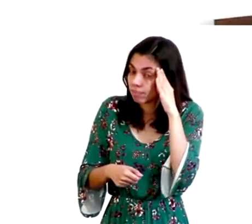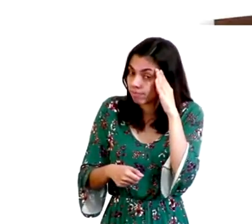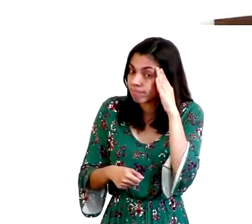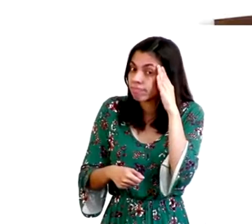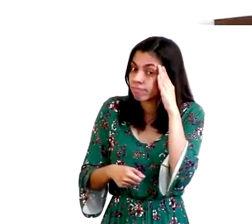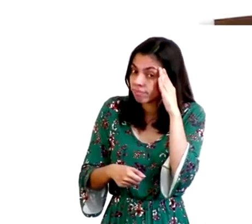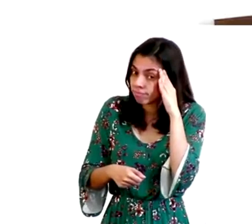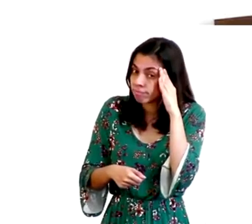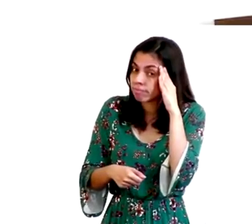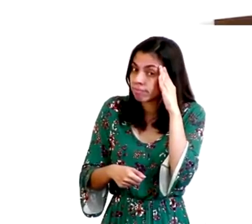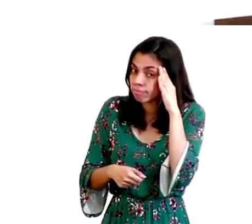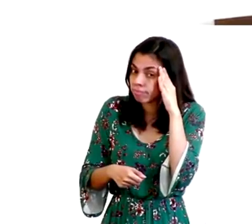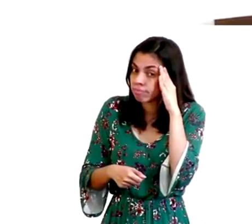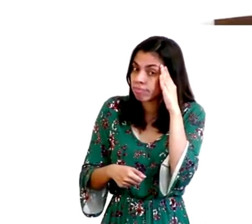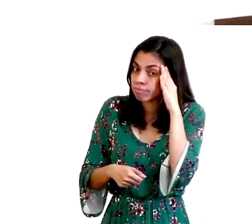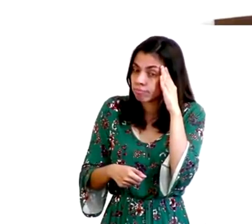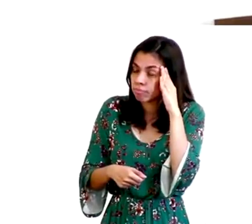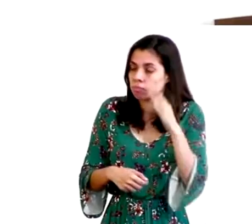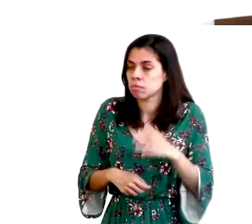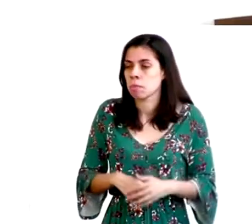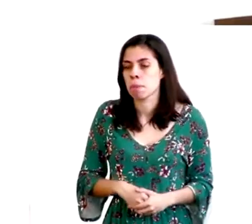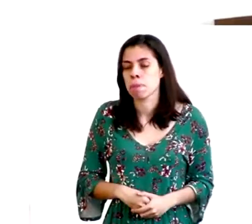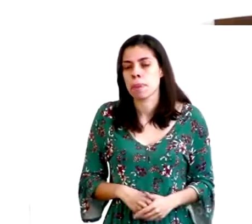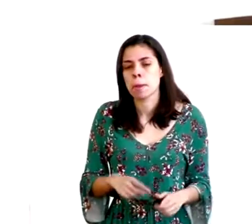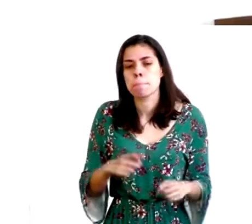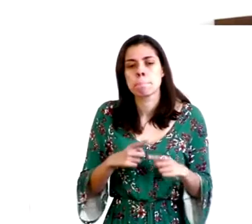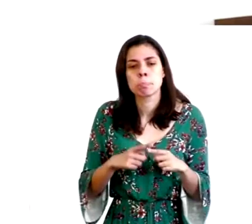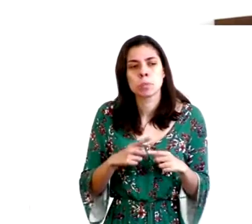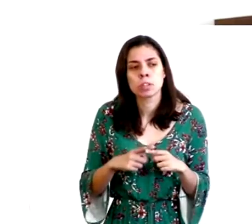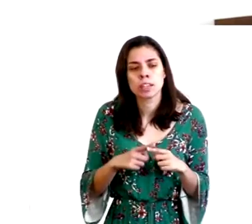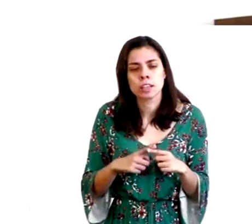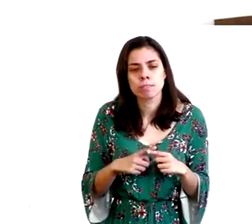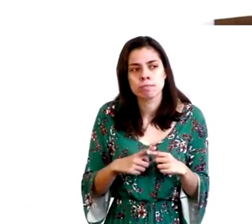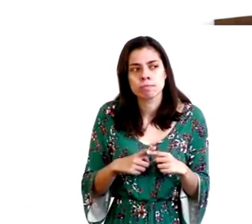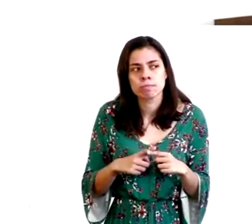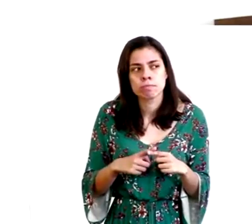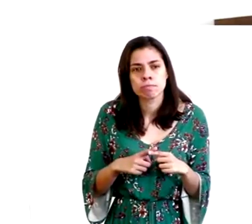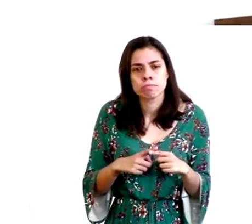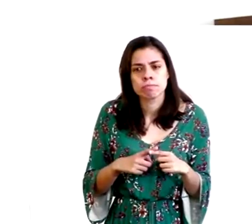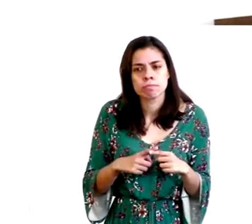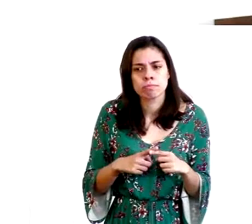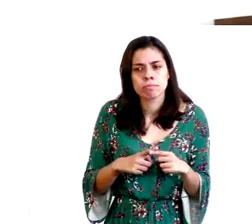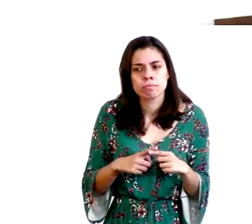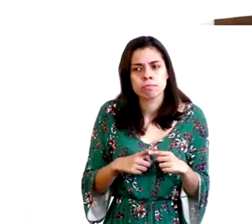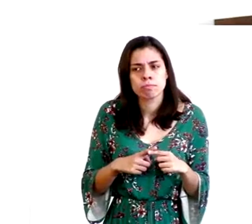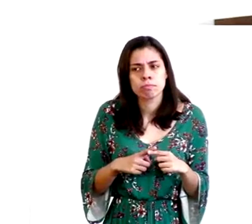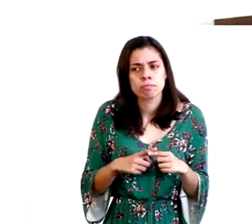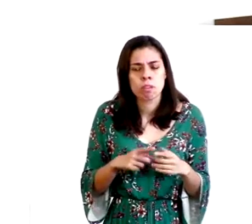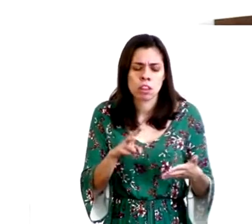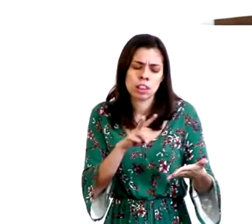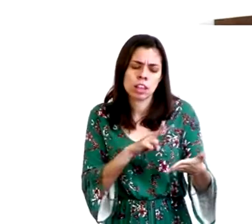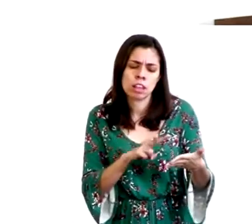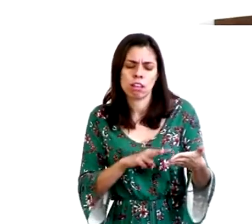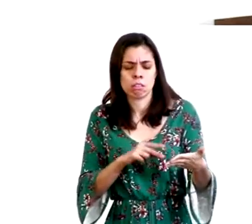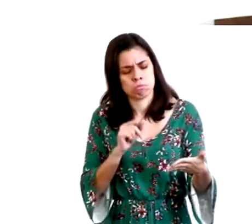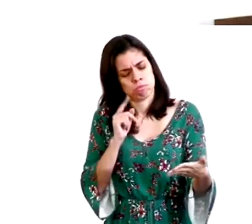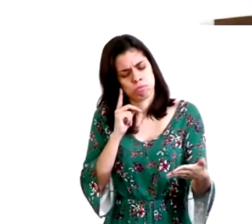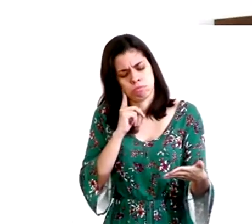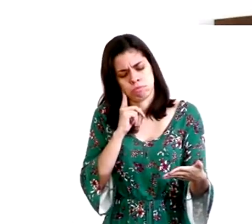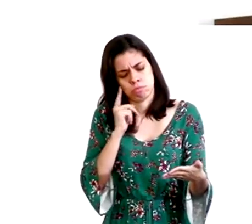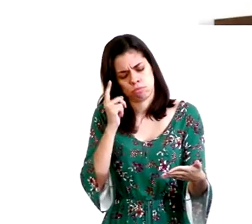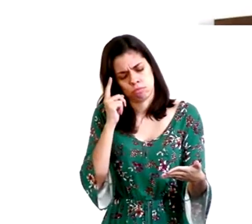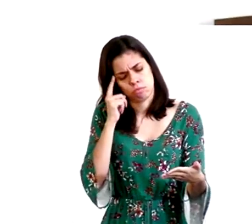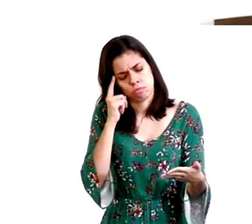controversos, por exemplo, no ensino a respeito da lei, no ensino a respeito da